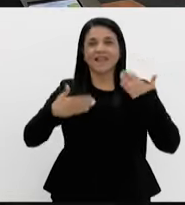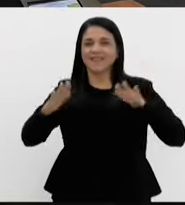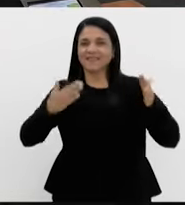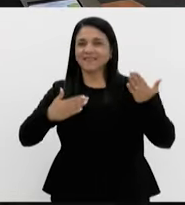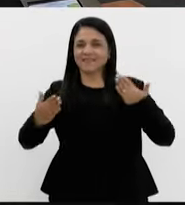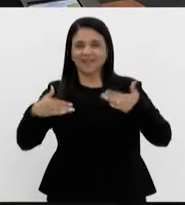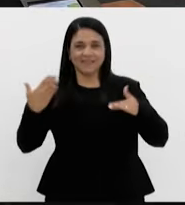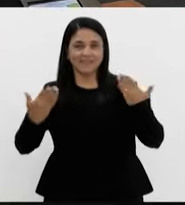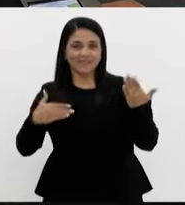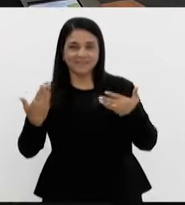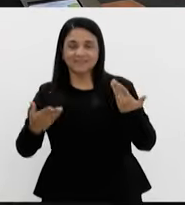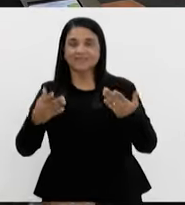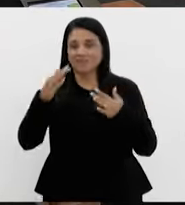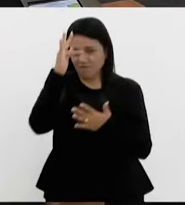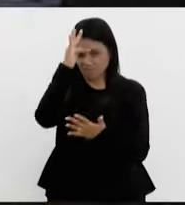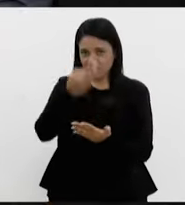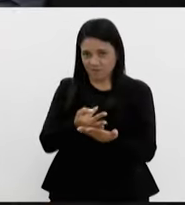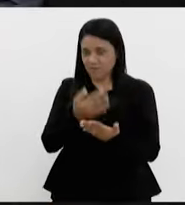senhor presidente.